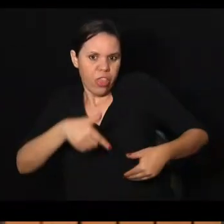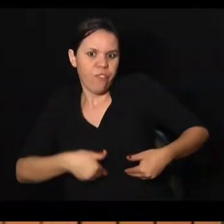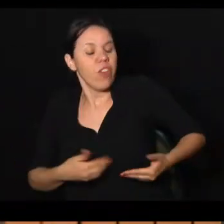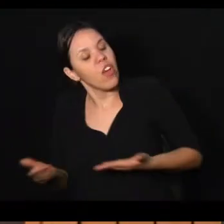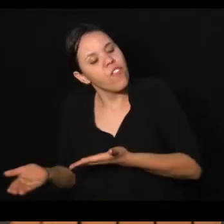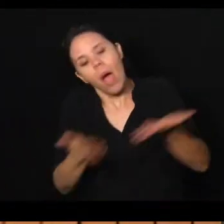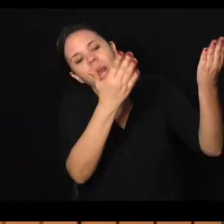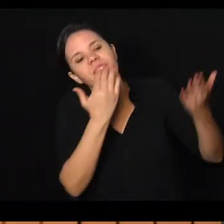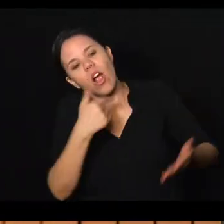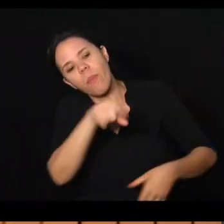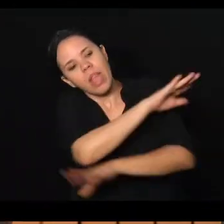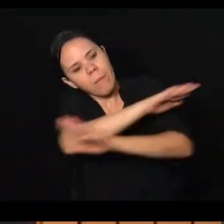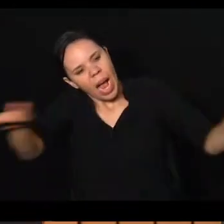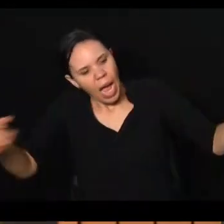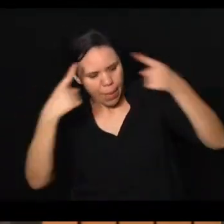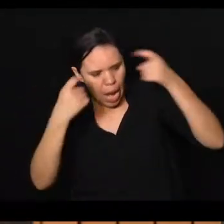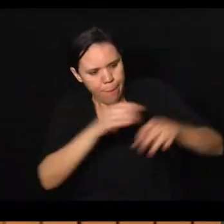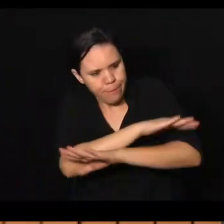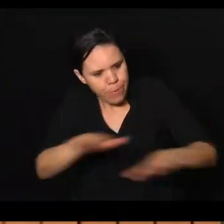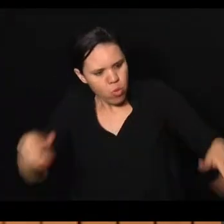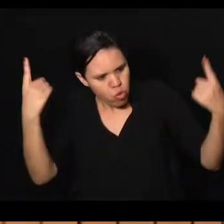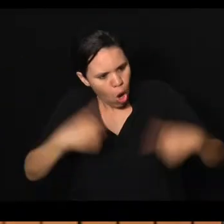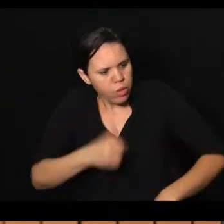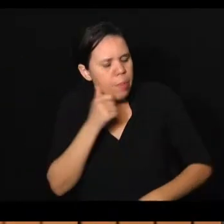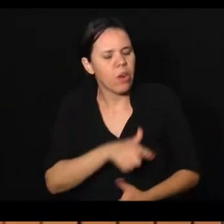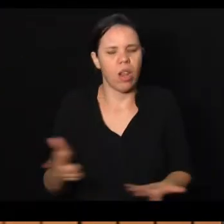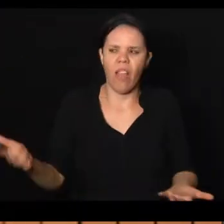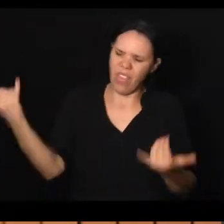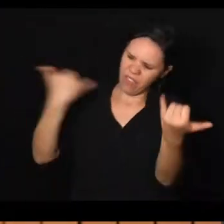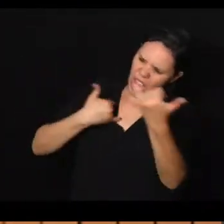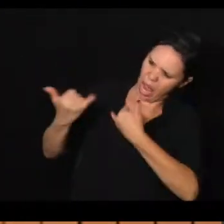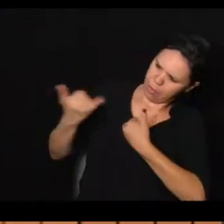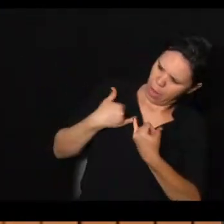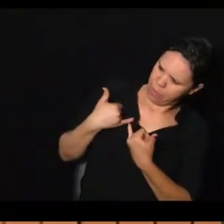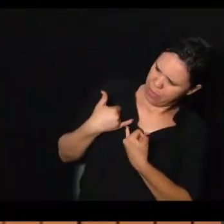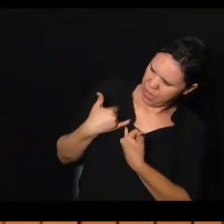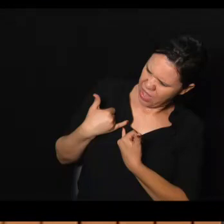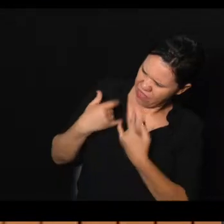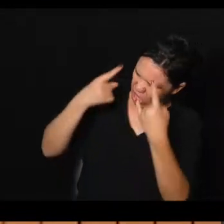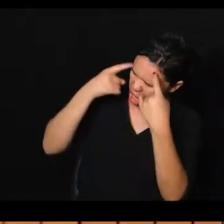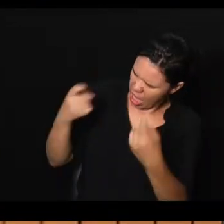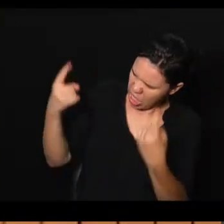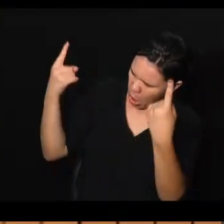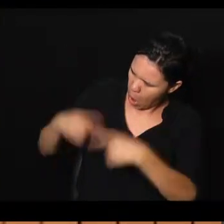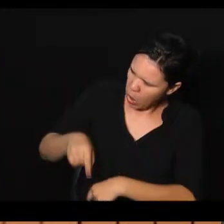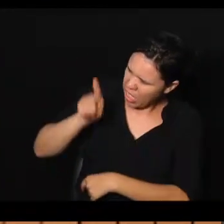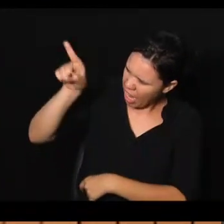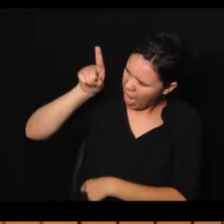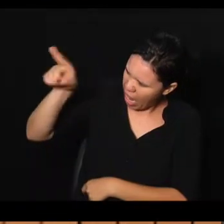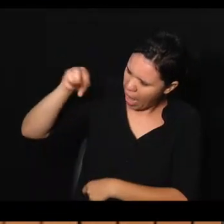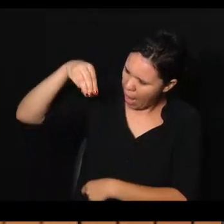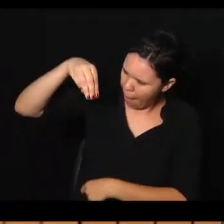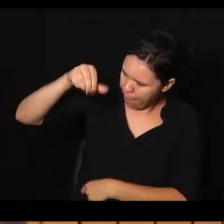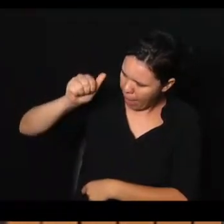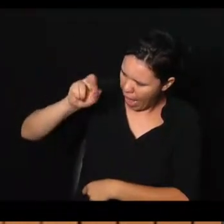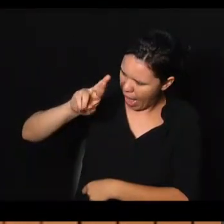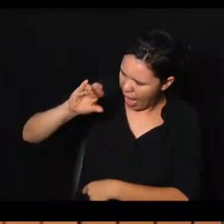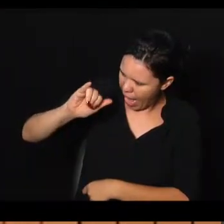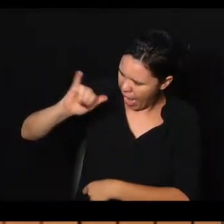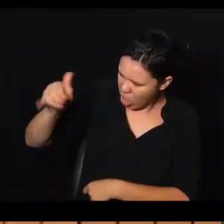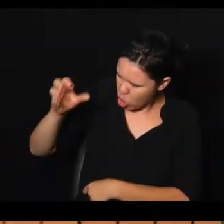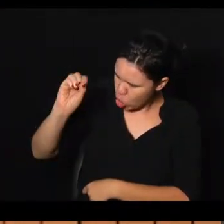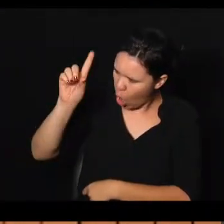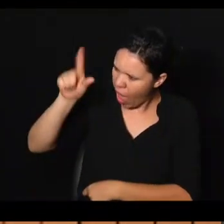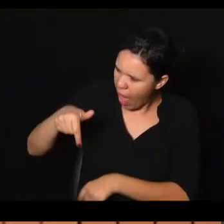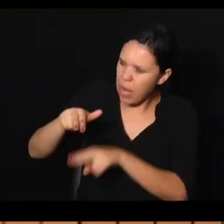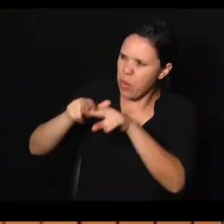levar comida para lá. Vieram dizer que a violência contra a mulher na Ilha do Marajó era